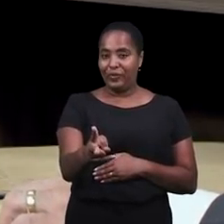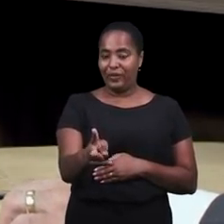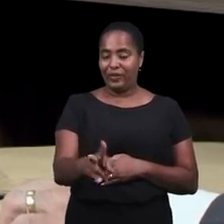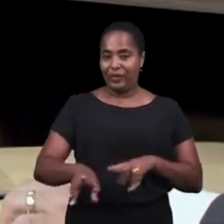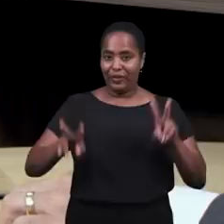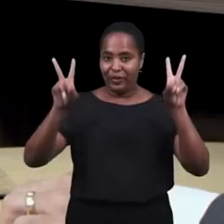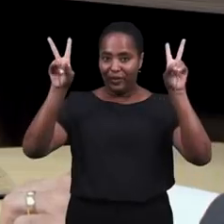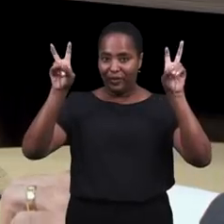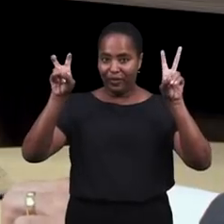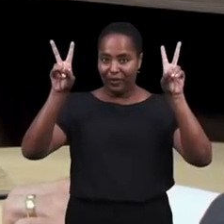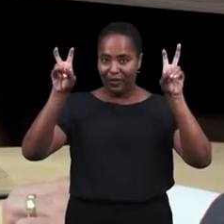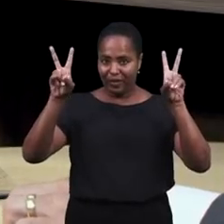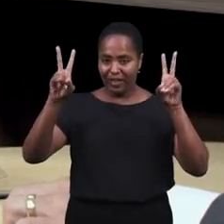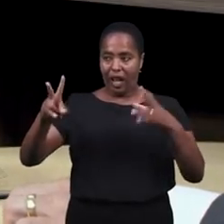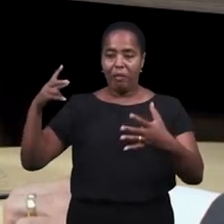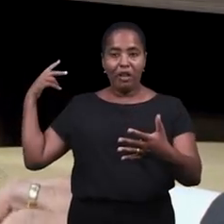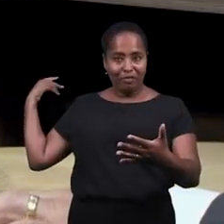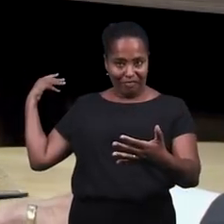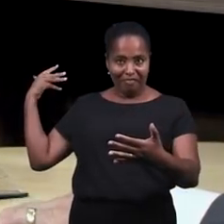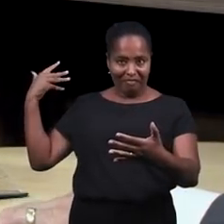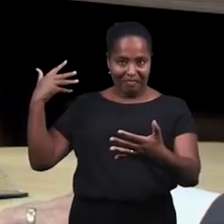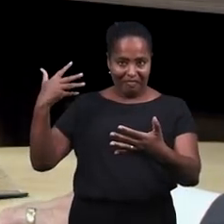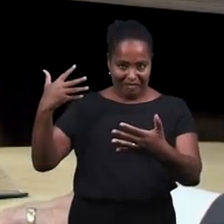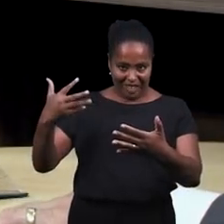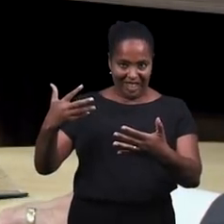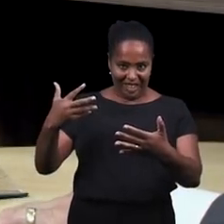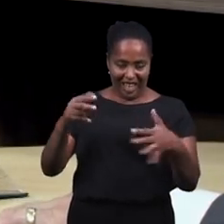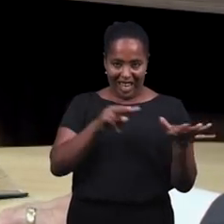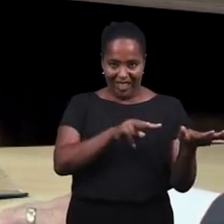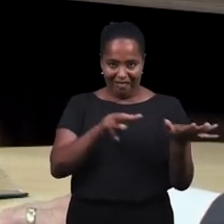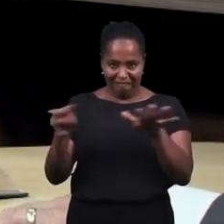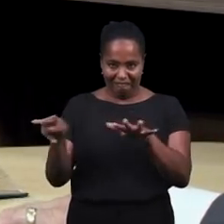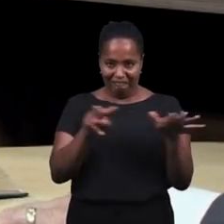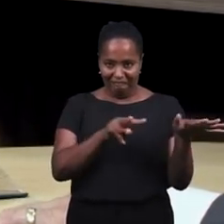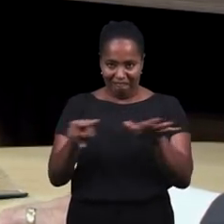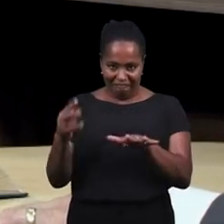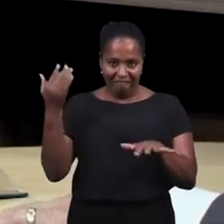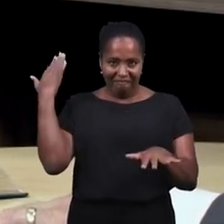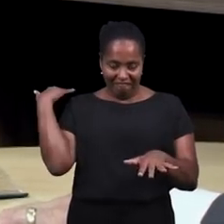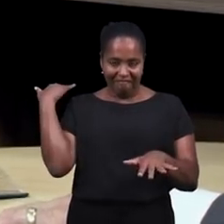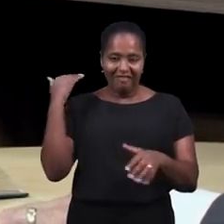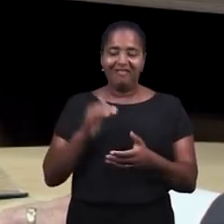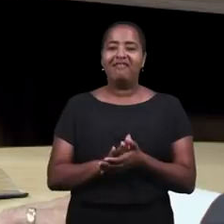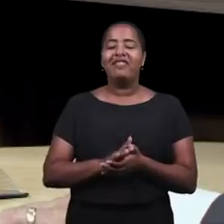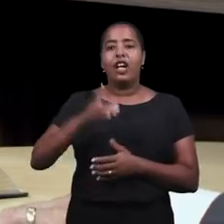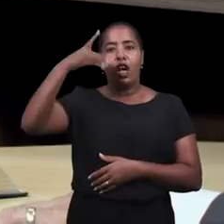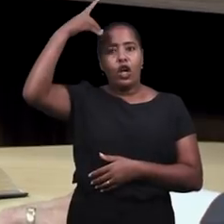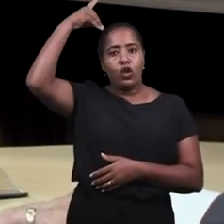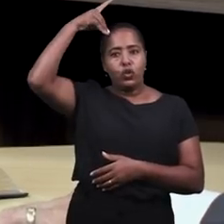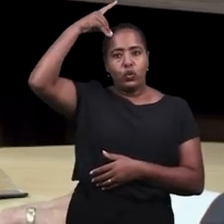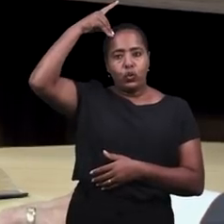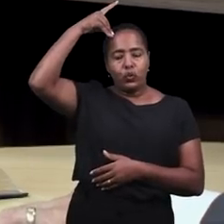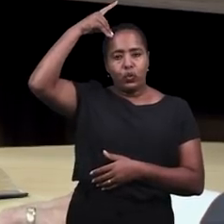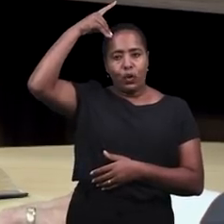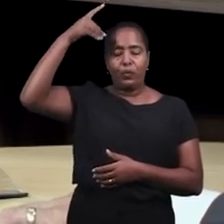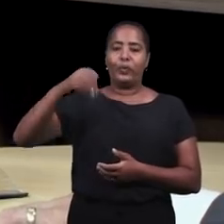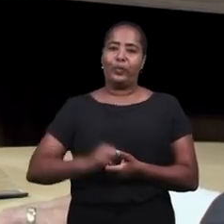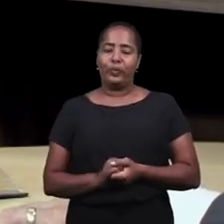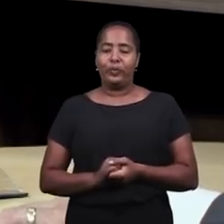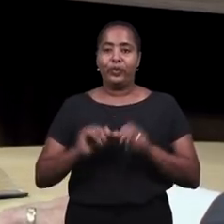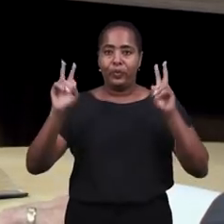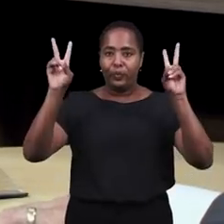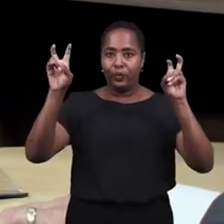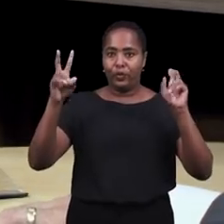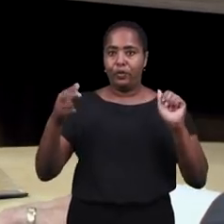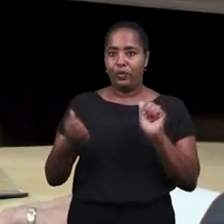dar sequência ao tema que viemos abordando já 2 semanas atrás, que é dons espirituais. E para